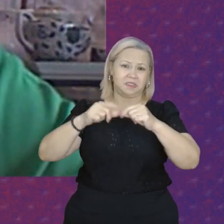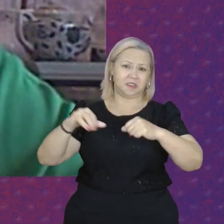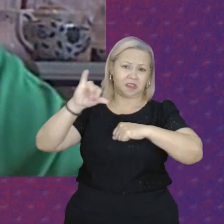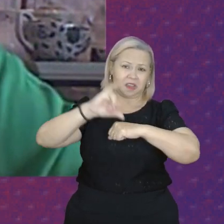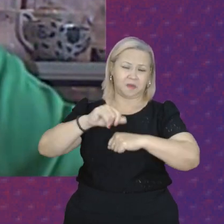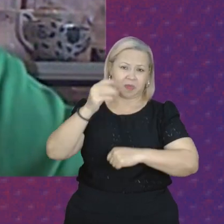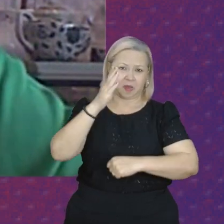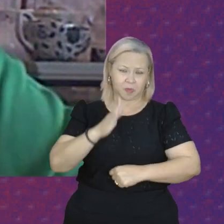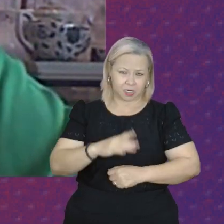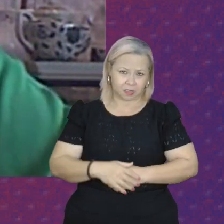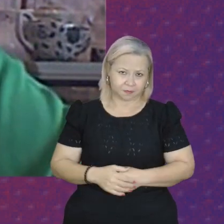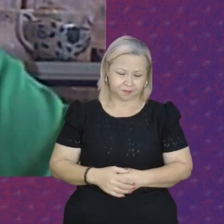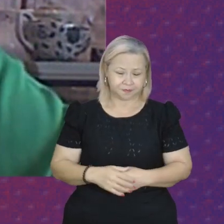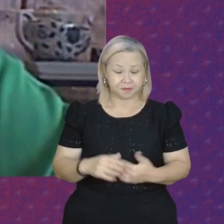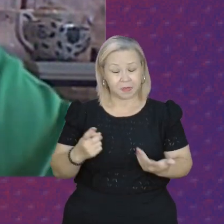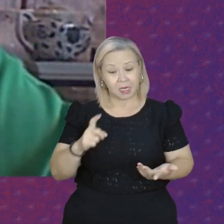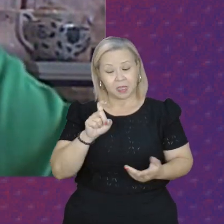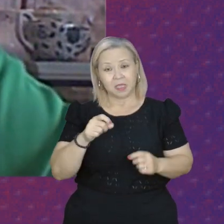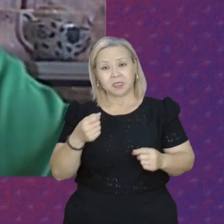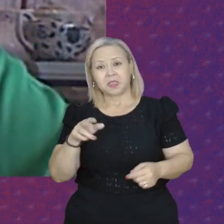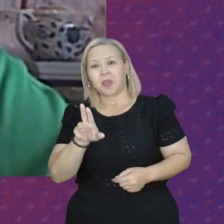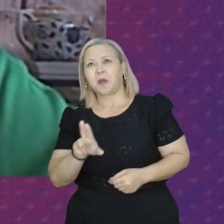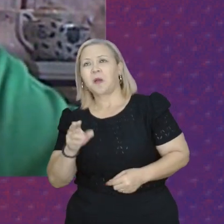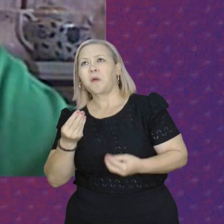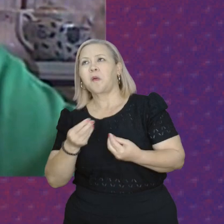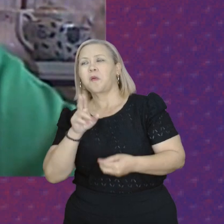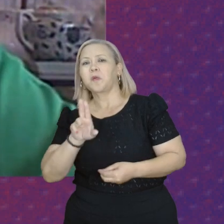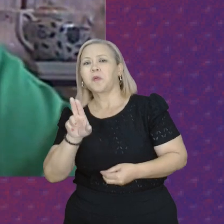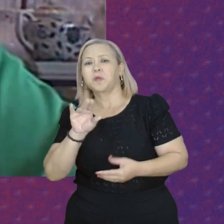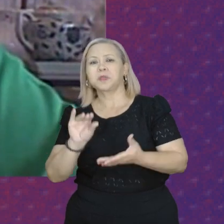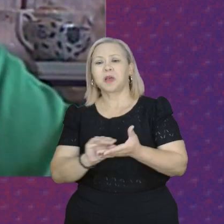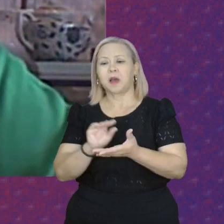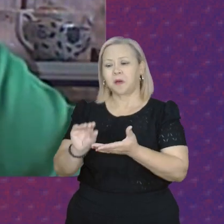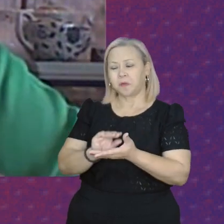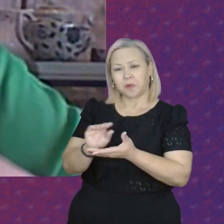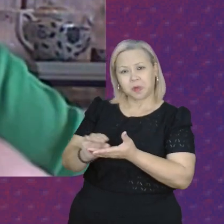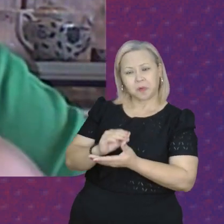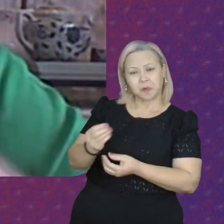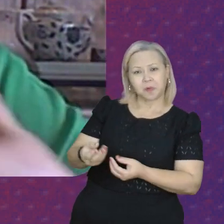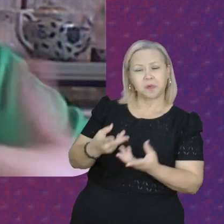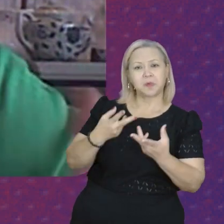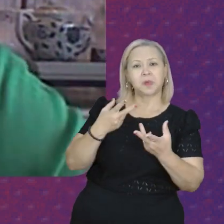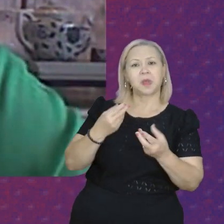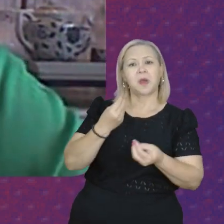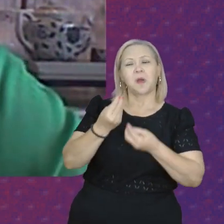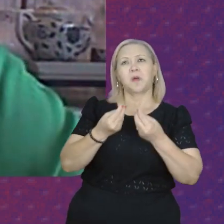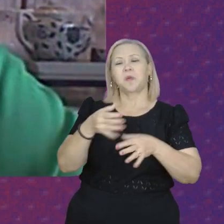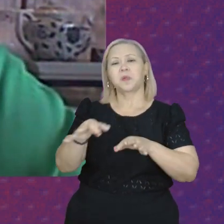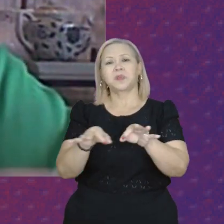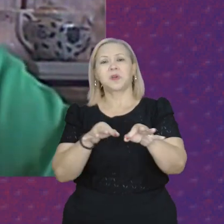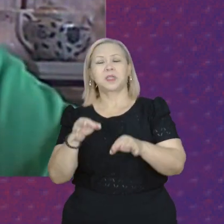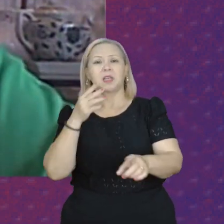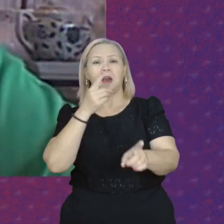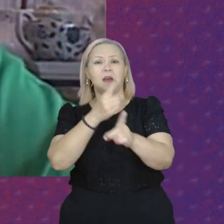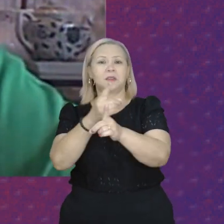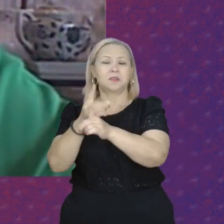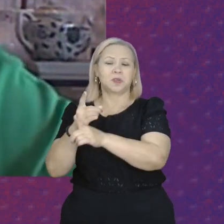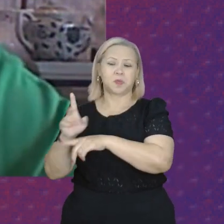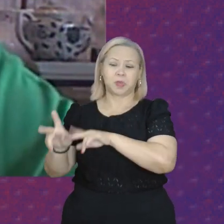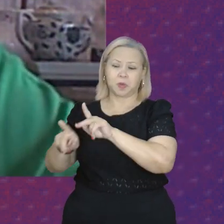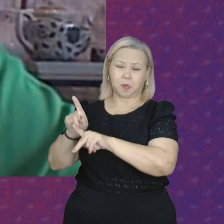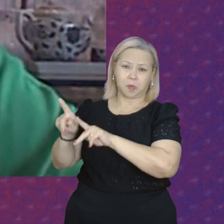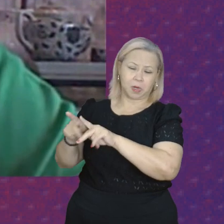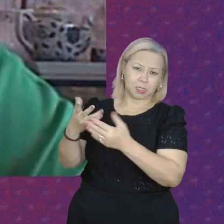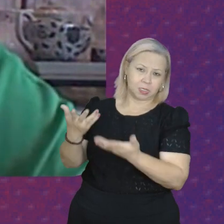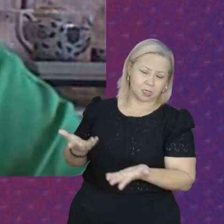Brasil, seja a forma de usar os recursos, a forma como ia se organizar o atendimento à